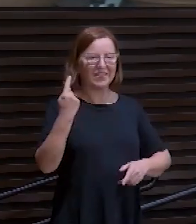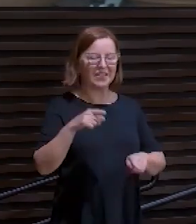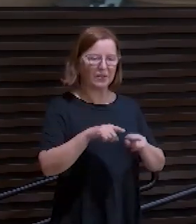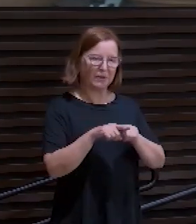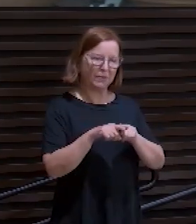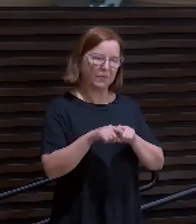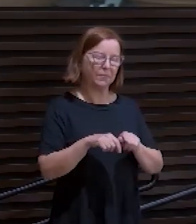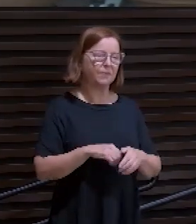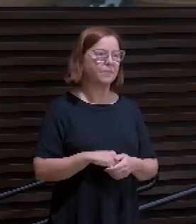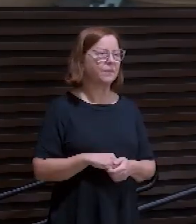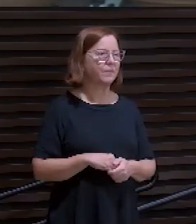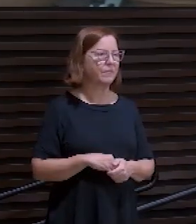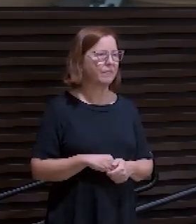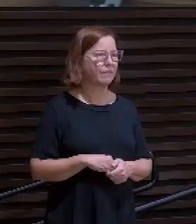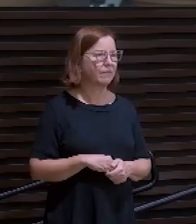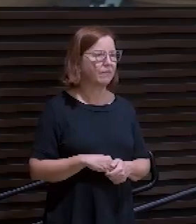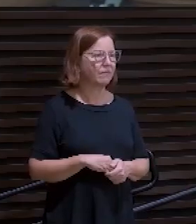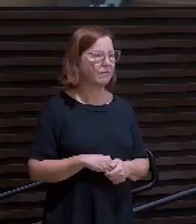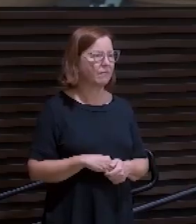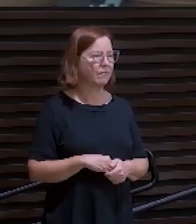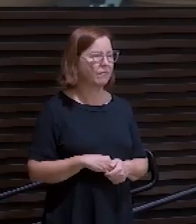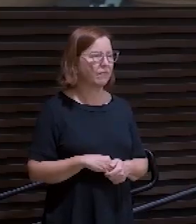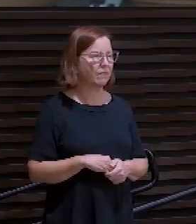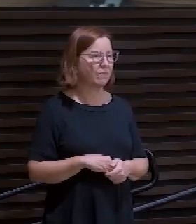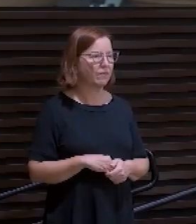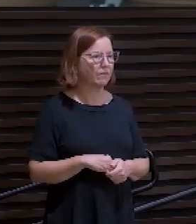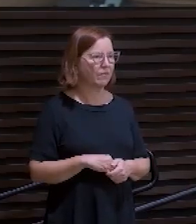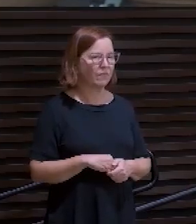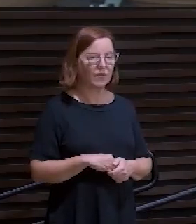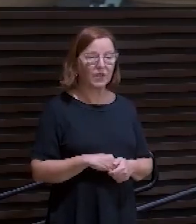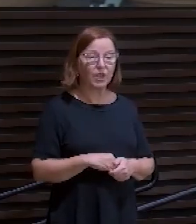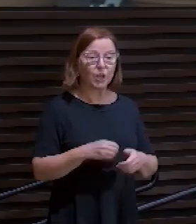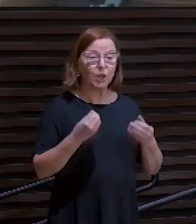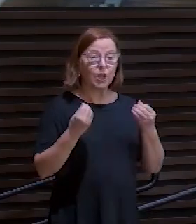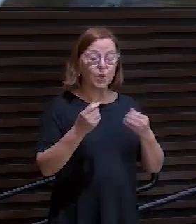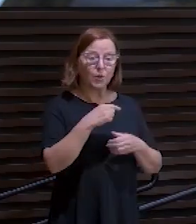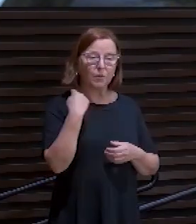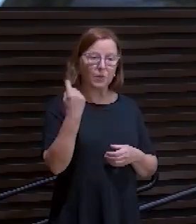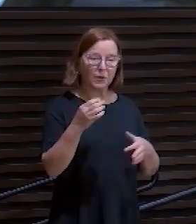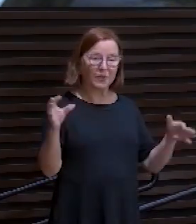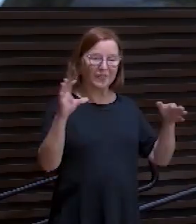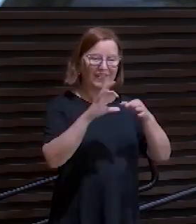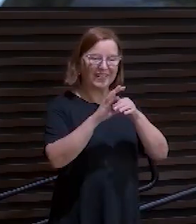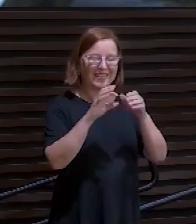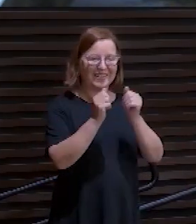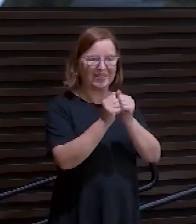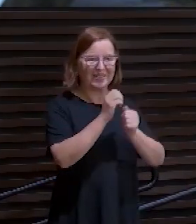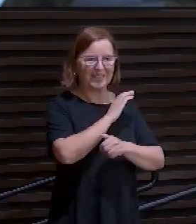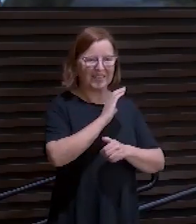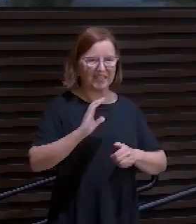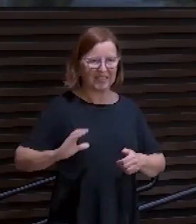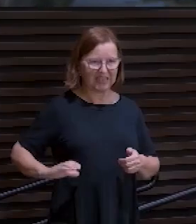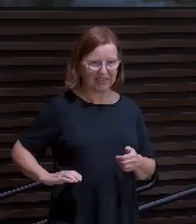Como é que nós vamos nos reconciliar com Cristo, se Ele antes não